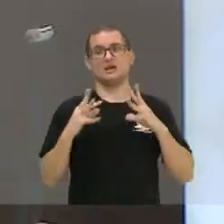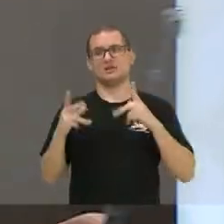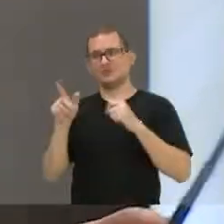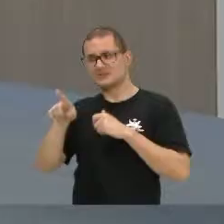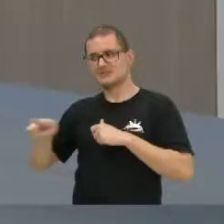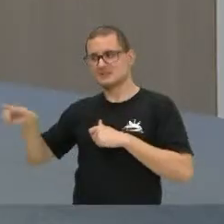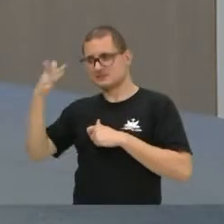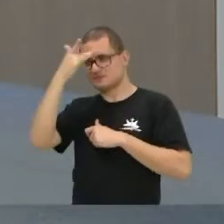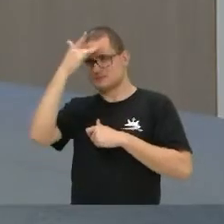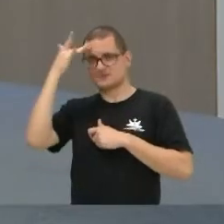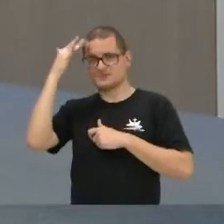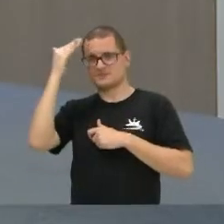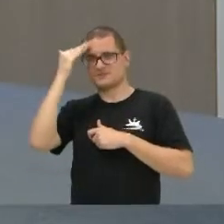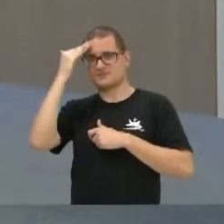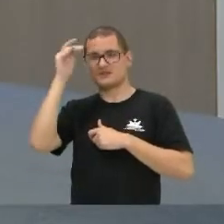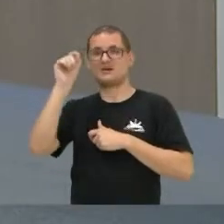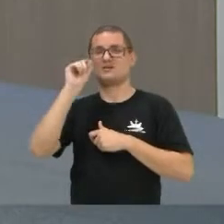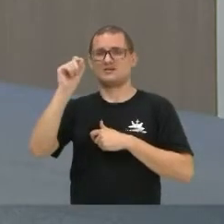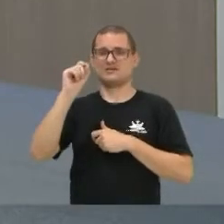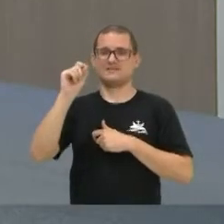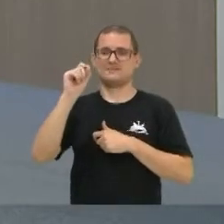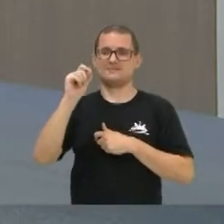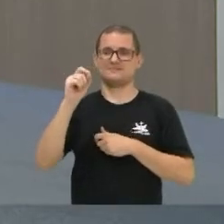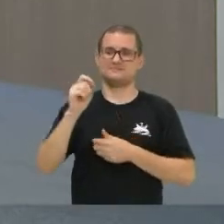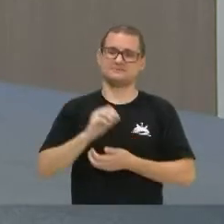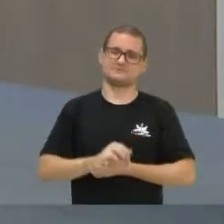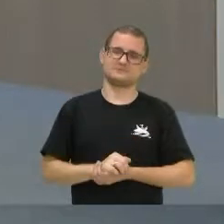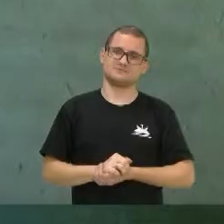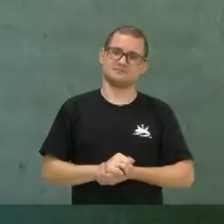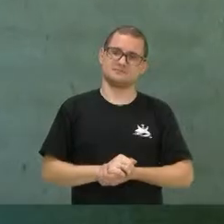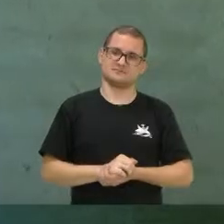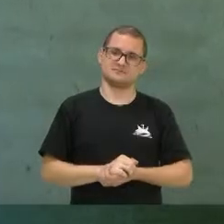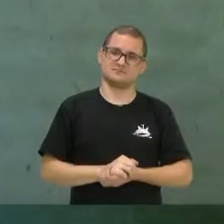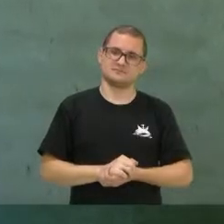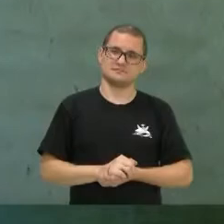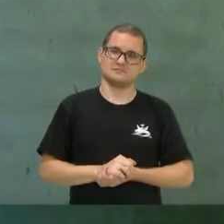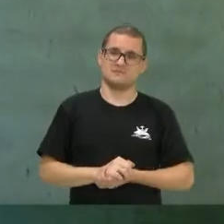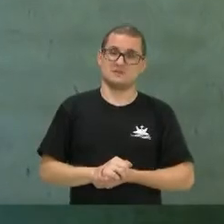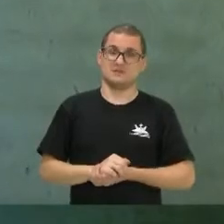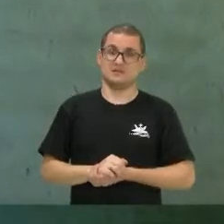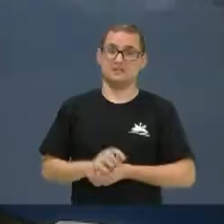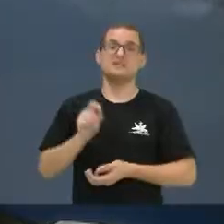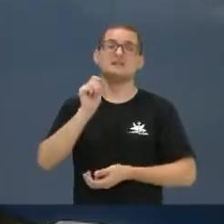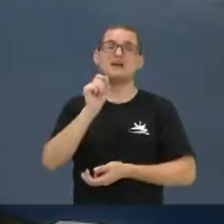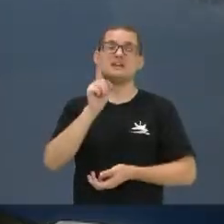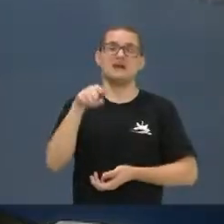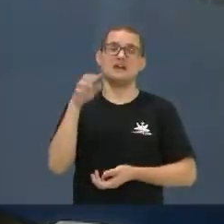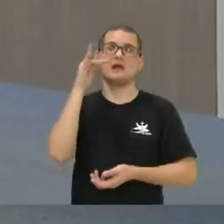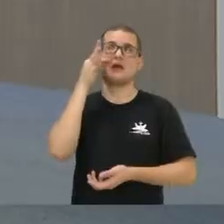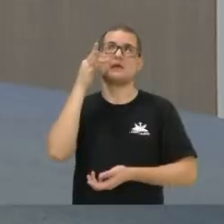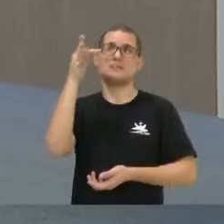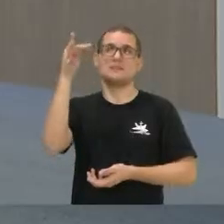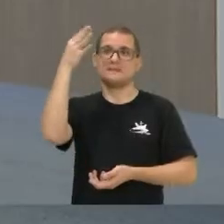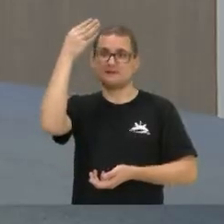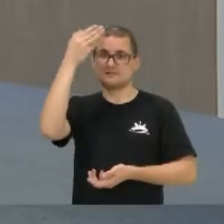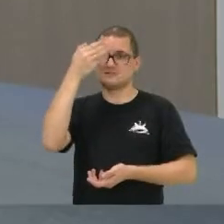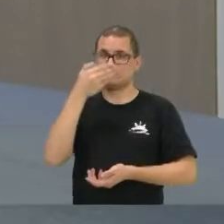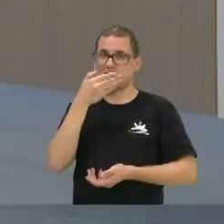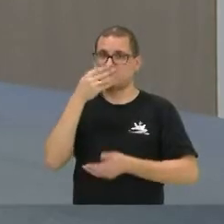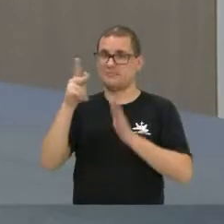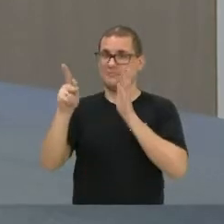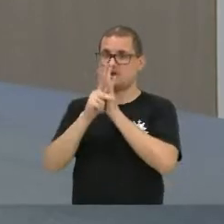época compreenderia pois bem elas têm o poder as duas